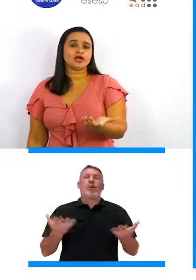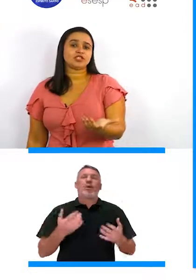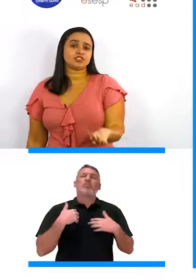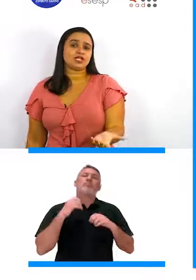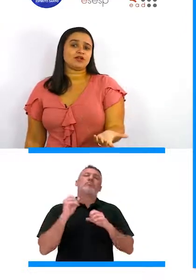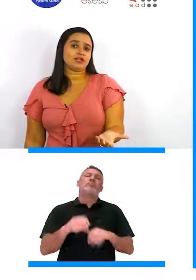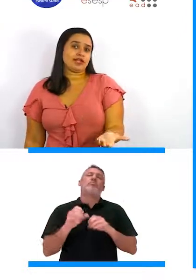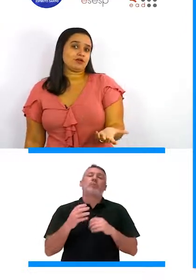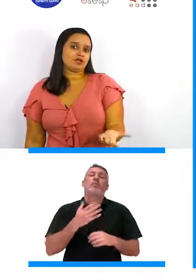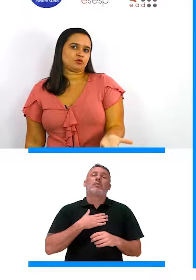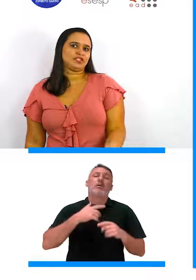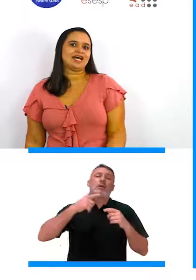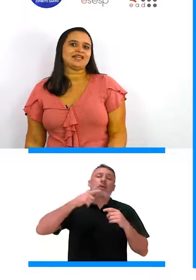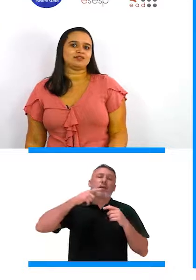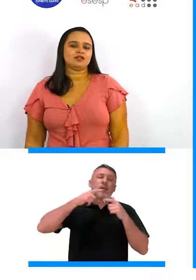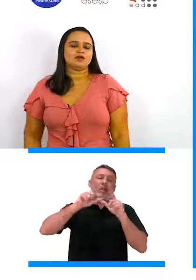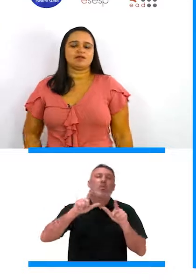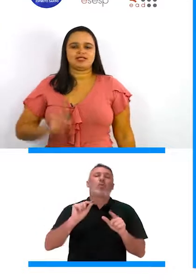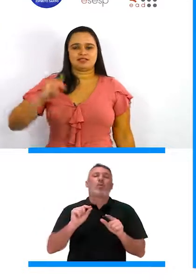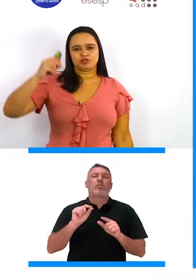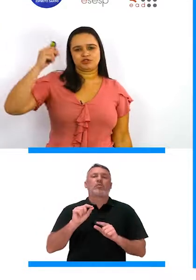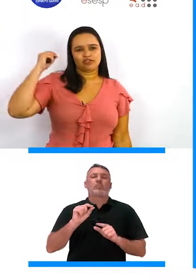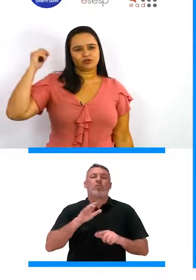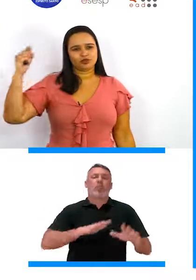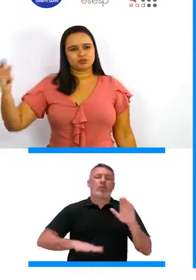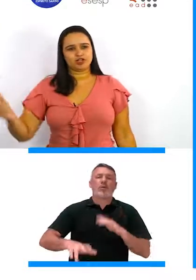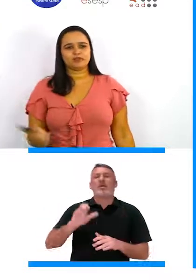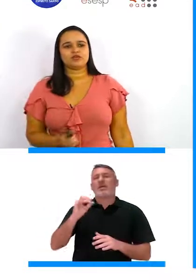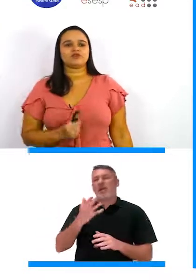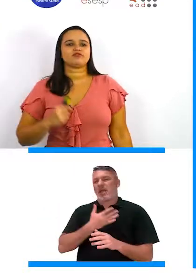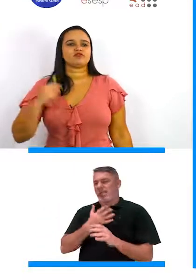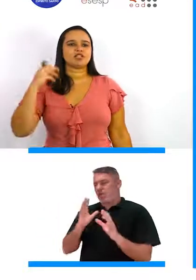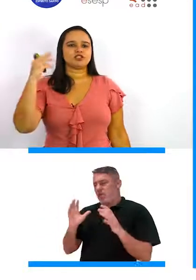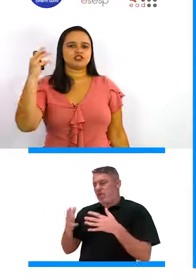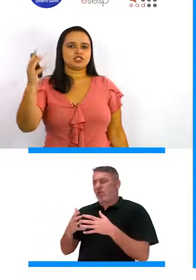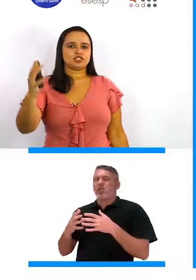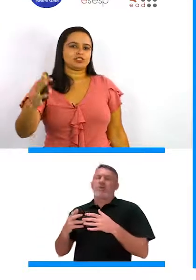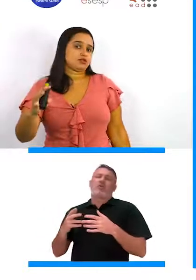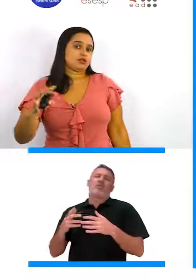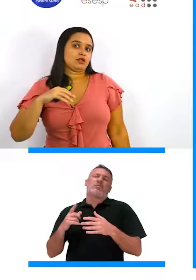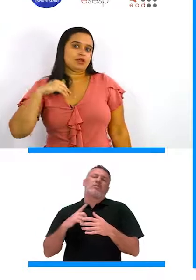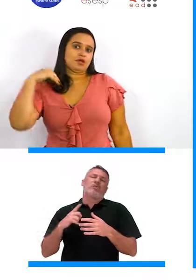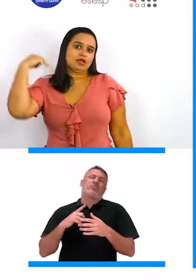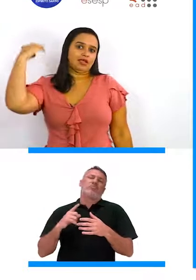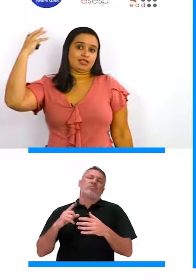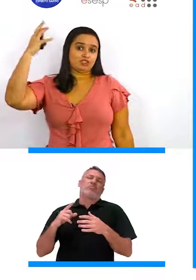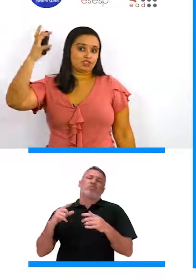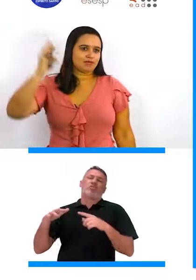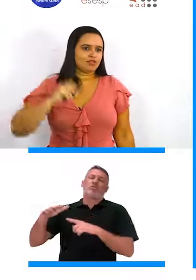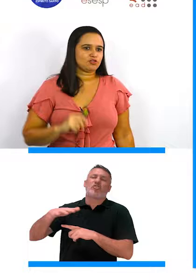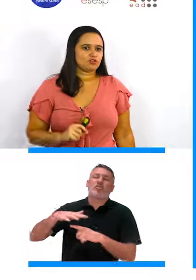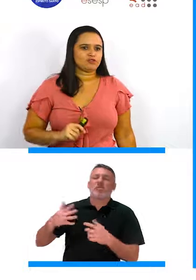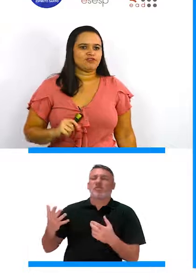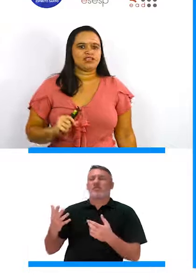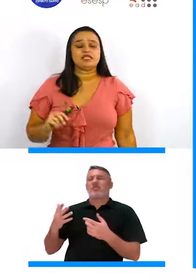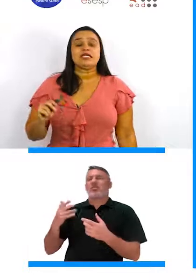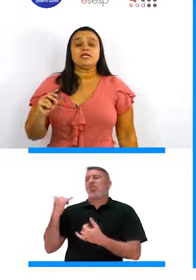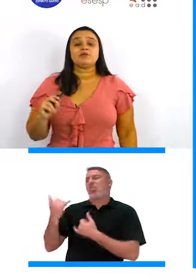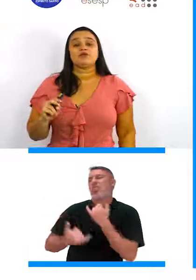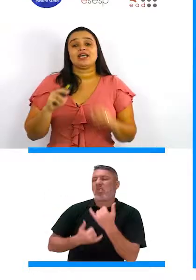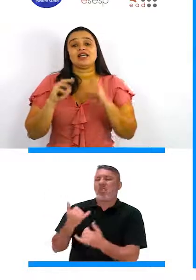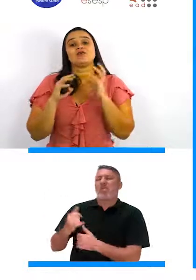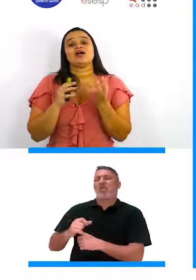minha linguagem ela é o quê? Cuidada. Mas se eu tiver um grupo de amigos, eu vou usar gírias, até xingamentos,